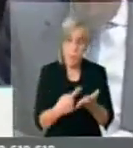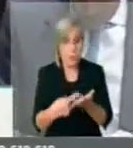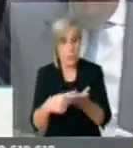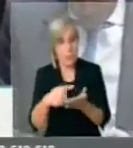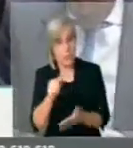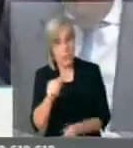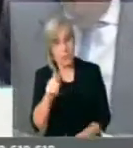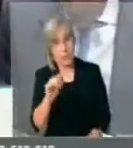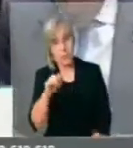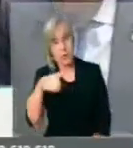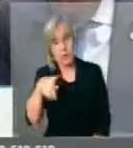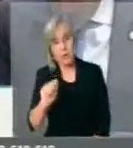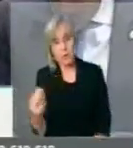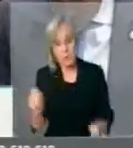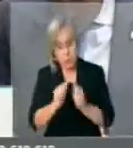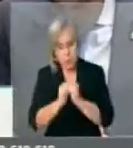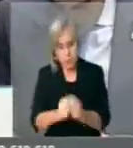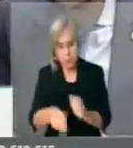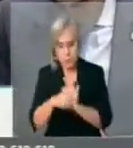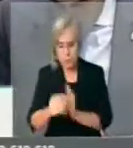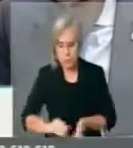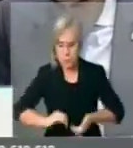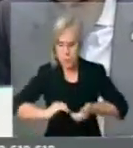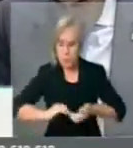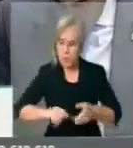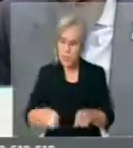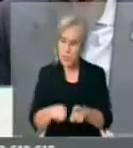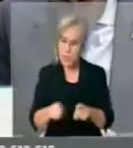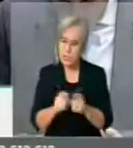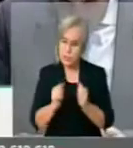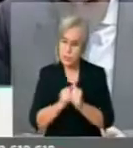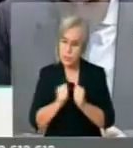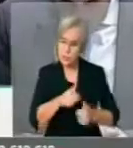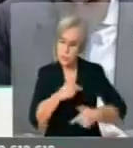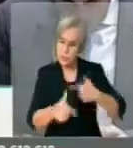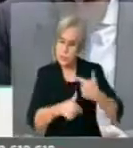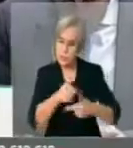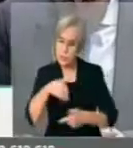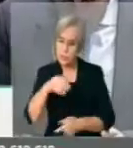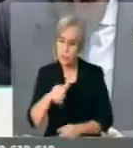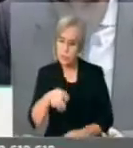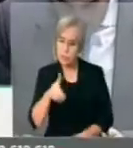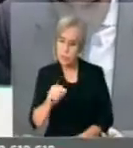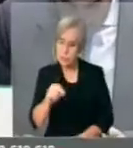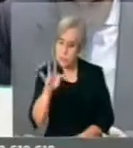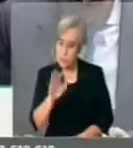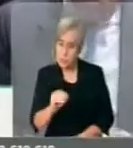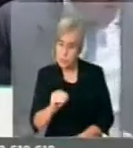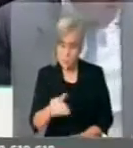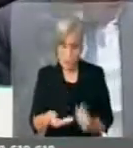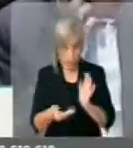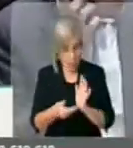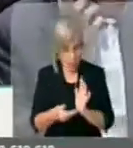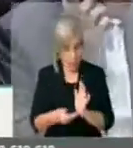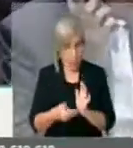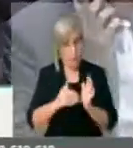que acompanhe o Congresso e acompanhe também o mandato, acompanhe a Câmara e o Congresso e